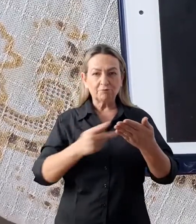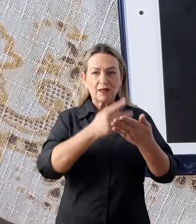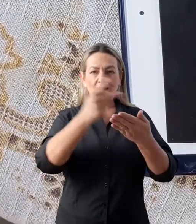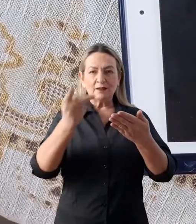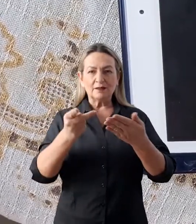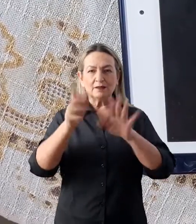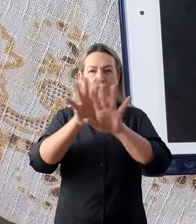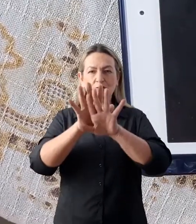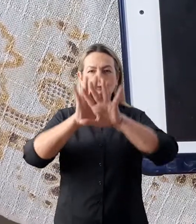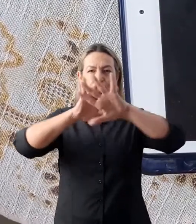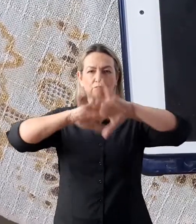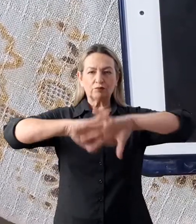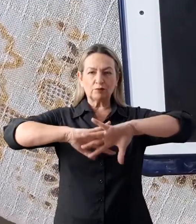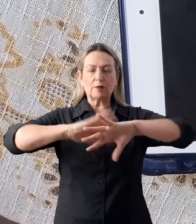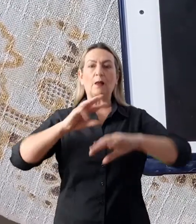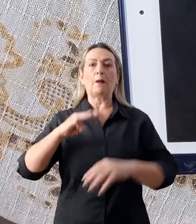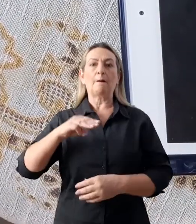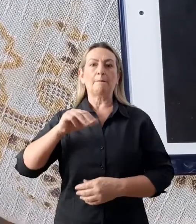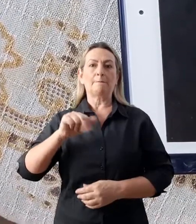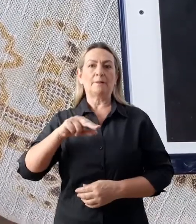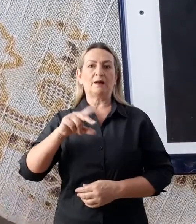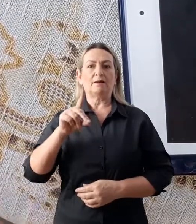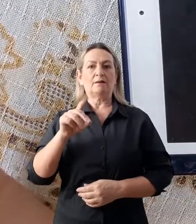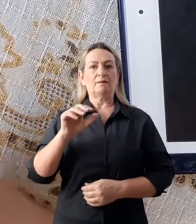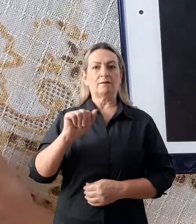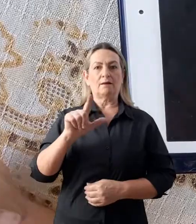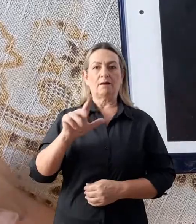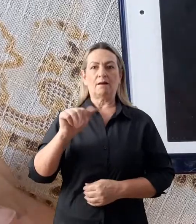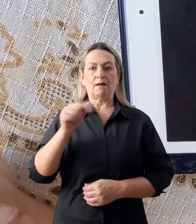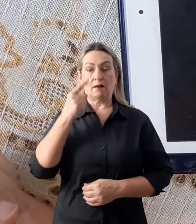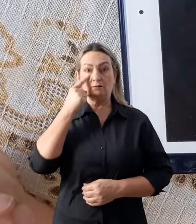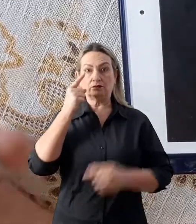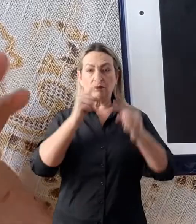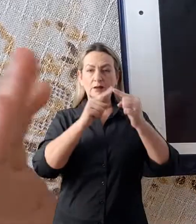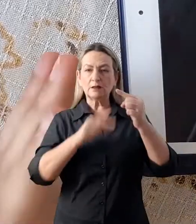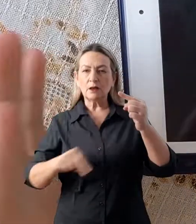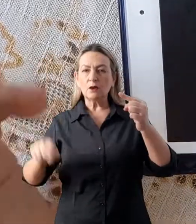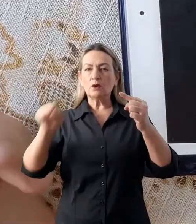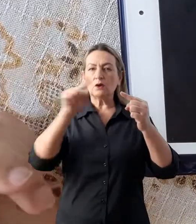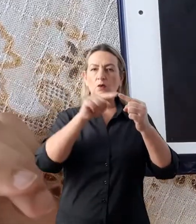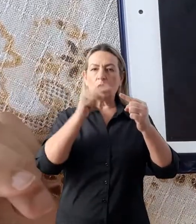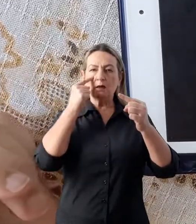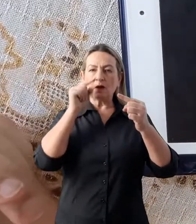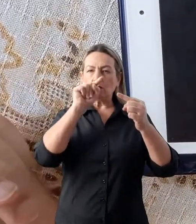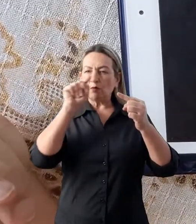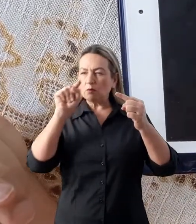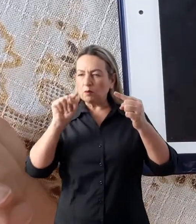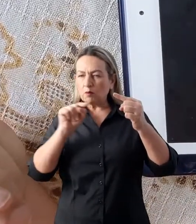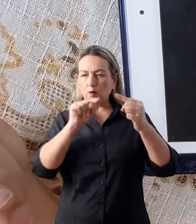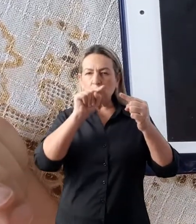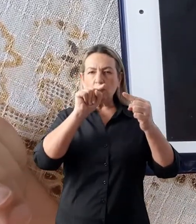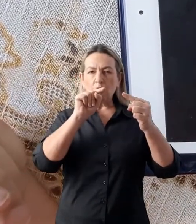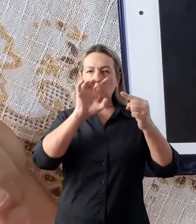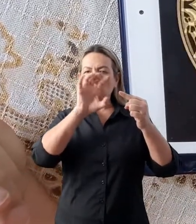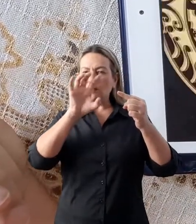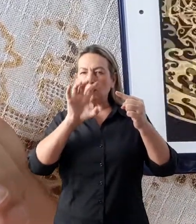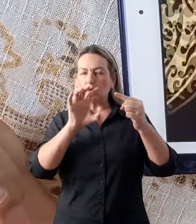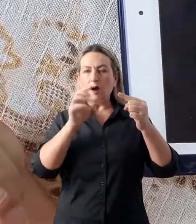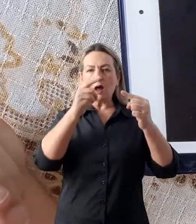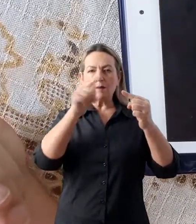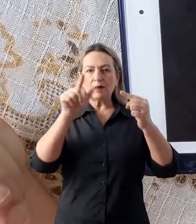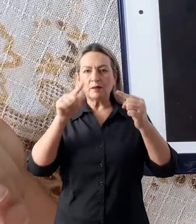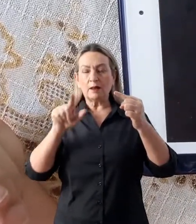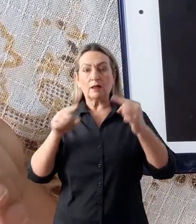geralmente circulares, onde se repetem algumas estruturas. Então, né, essas aqui